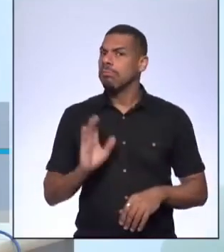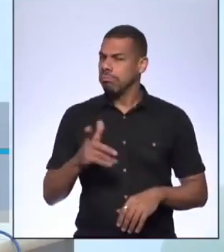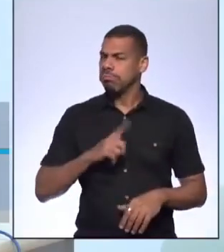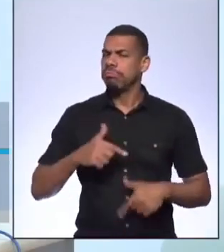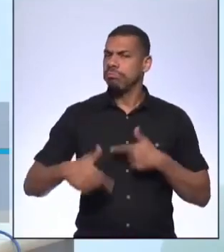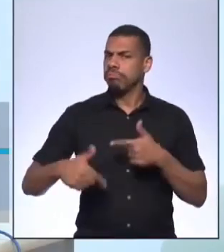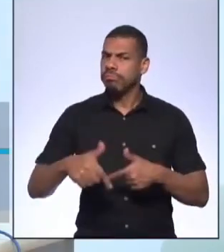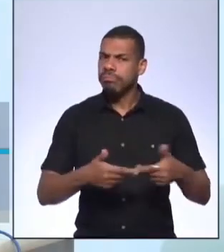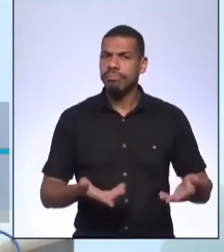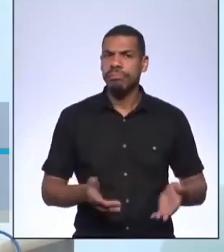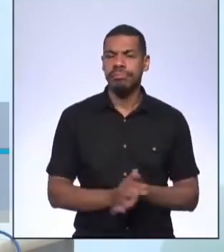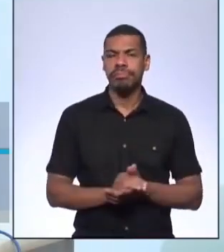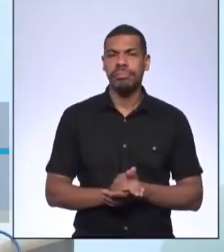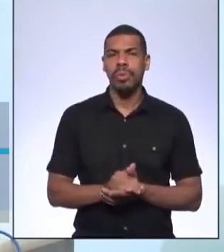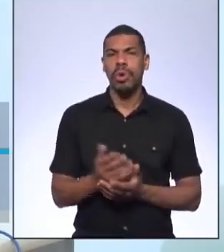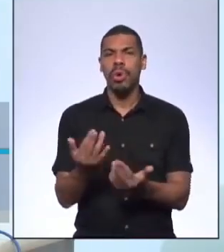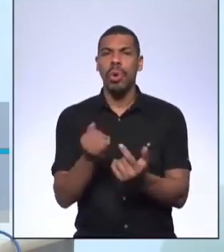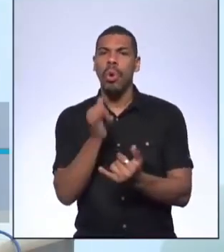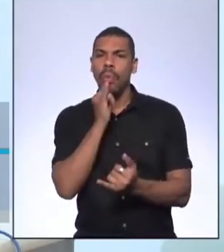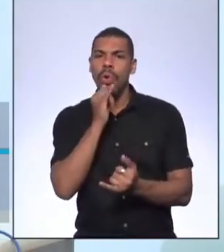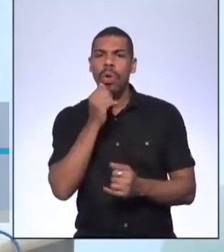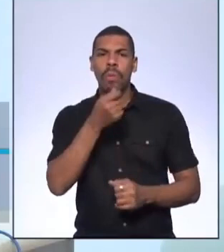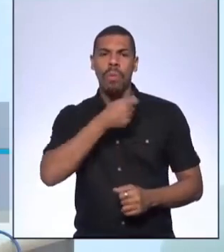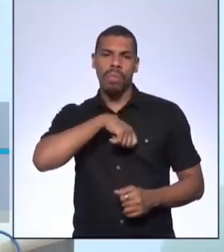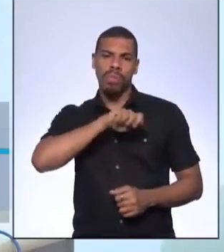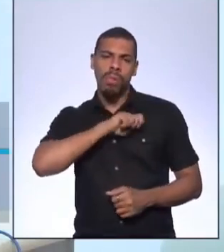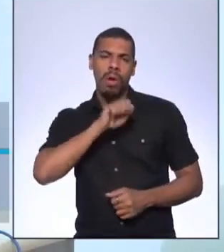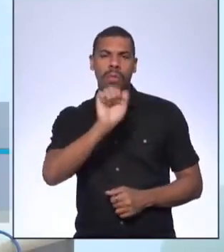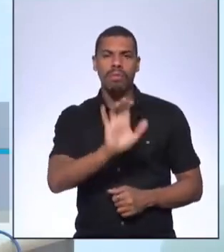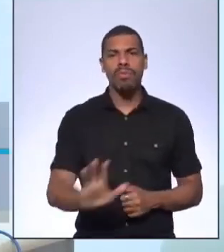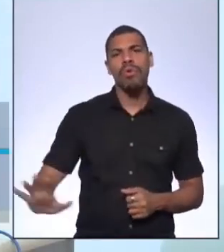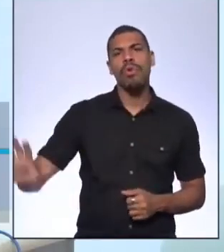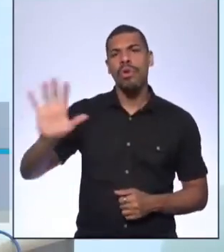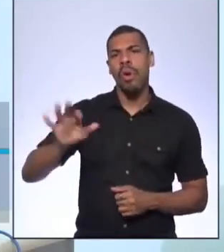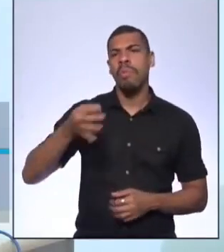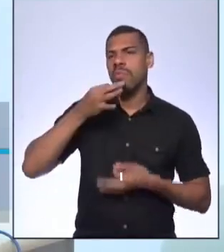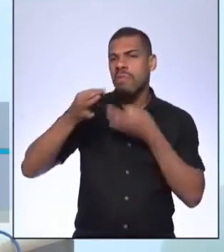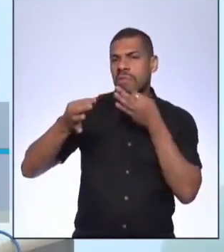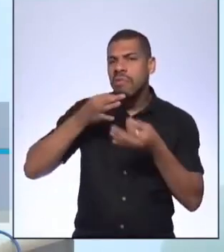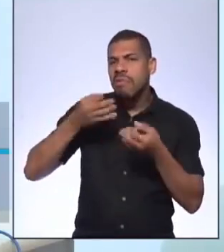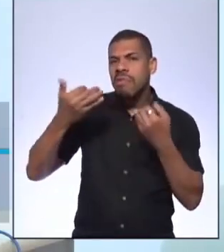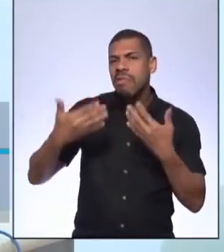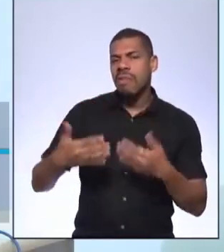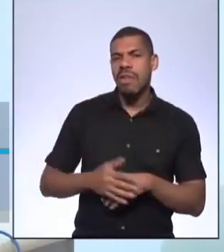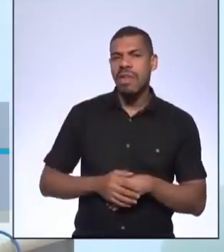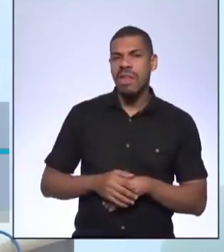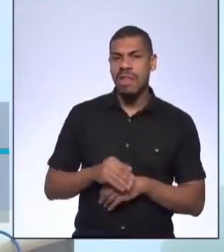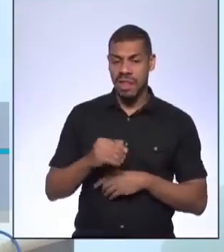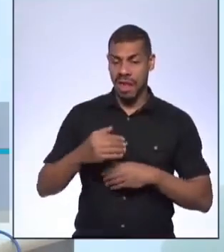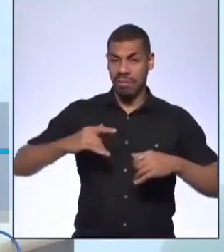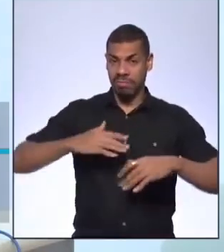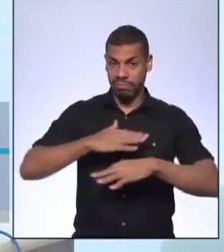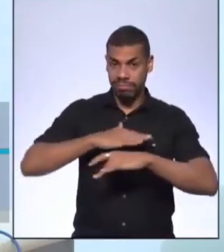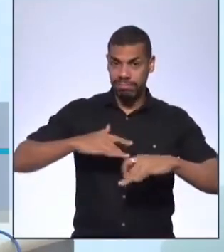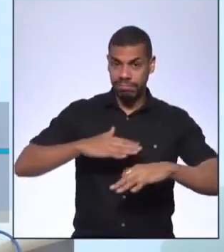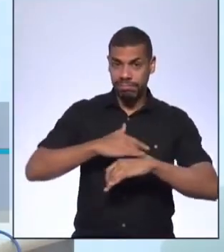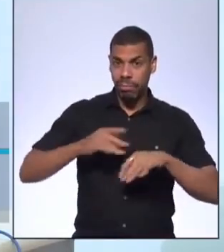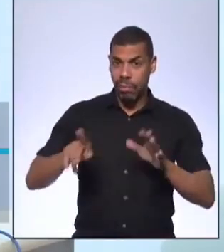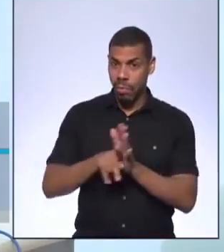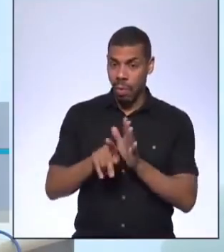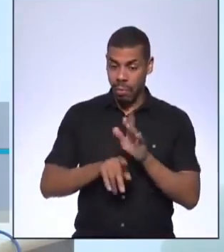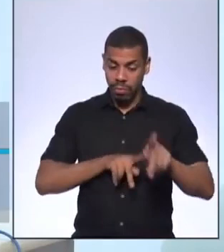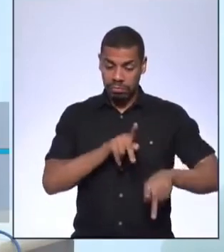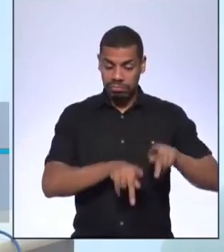como os europeus, os espanhóis gostavam, né, de justificar que eles estavam levando a civilização para aqueles povos. E